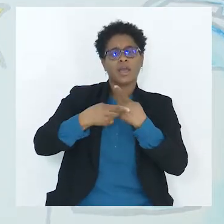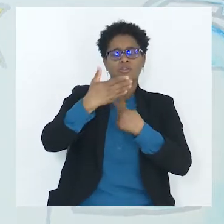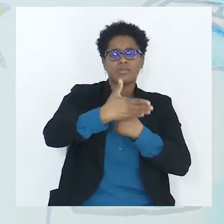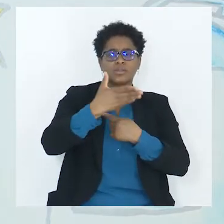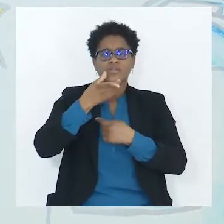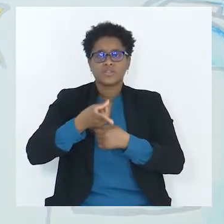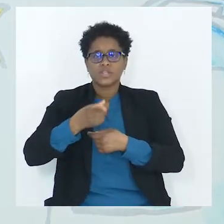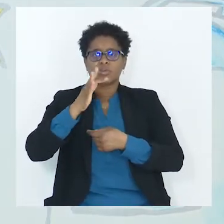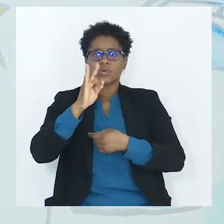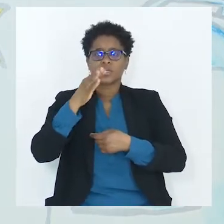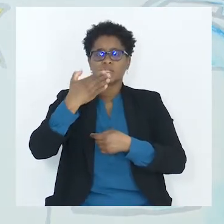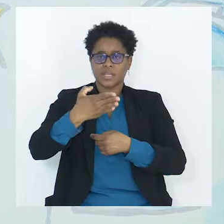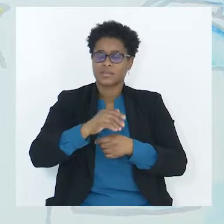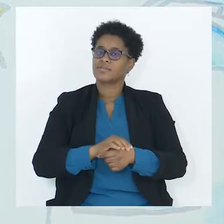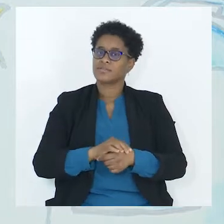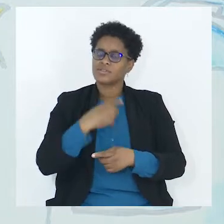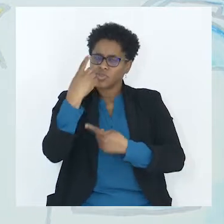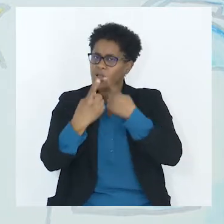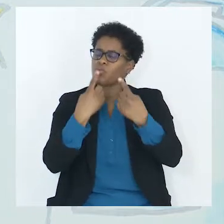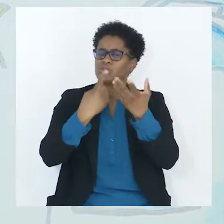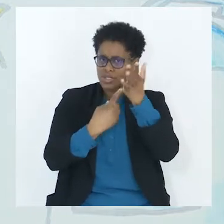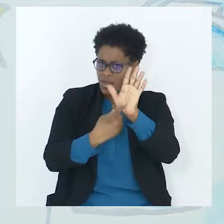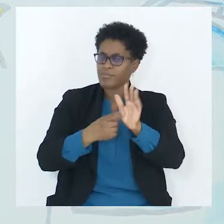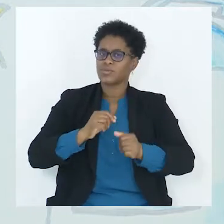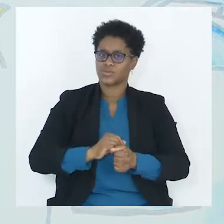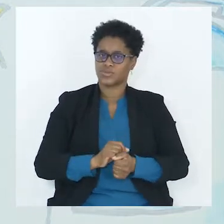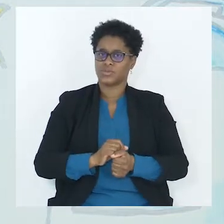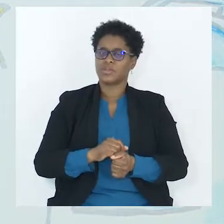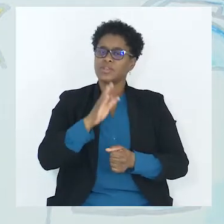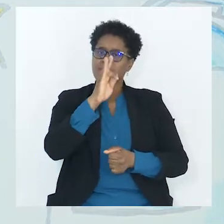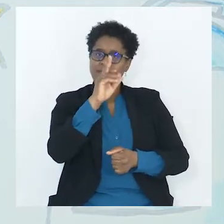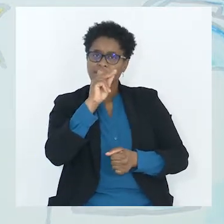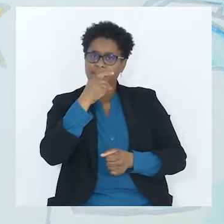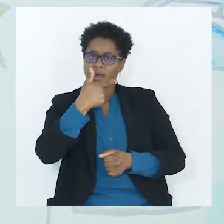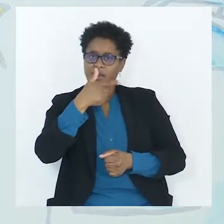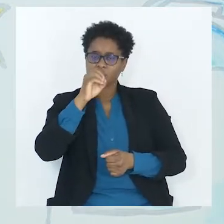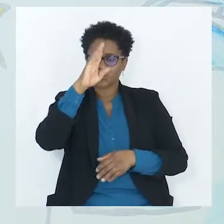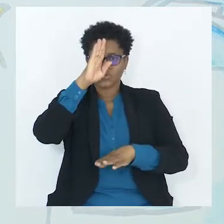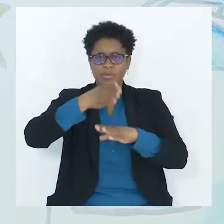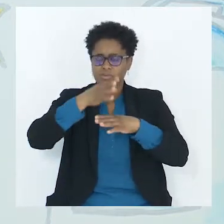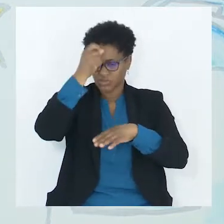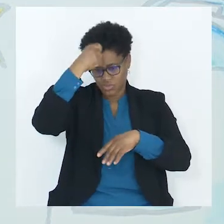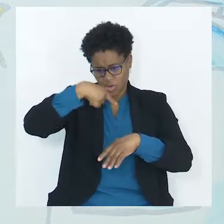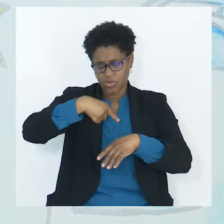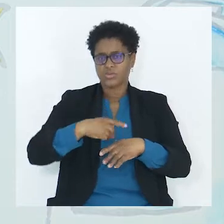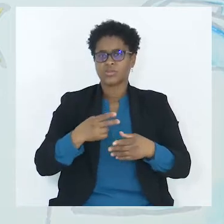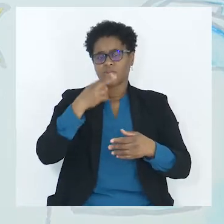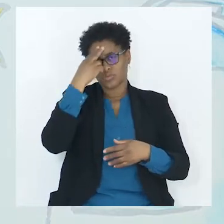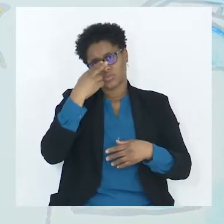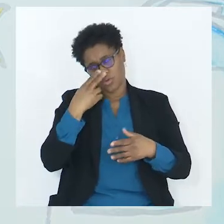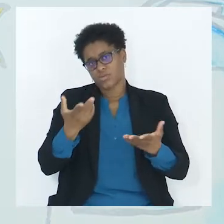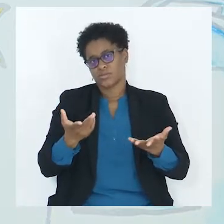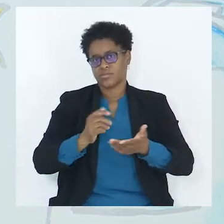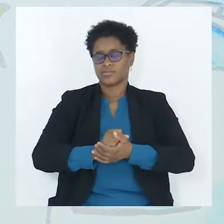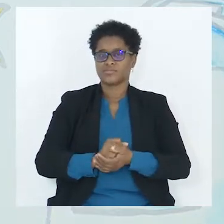de 1947 são alguns exemplos de factos históricos. E